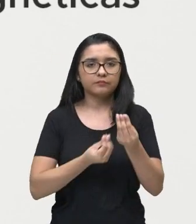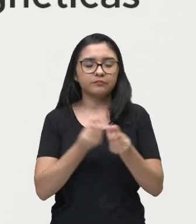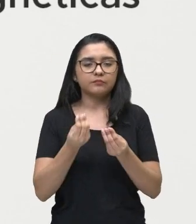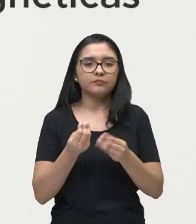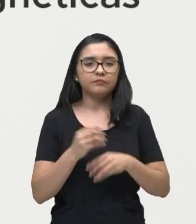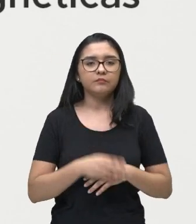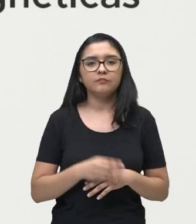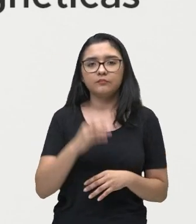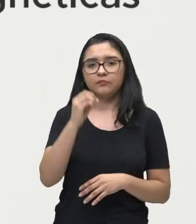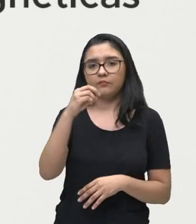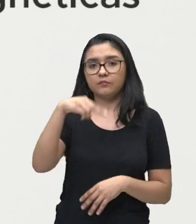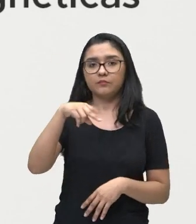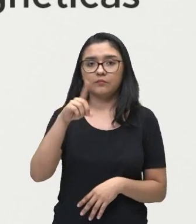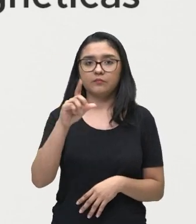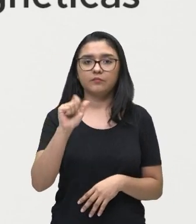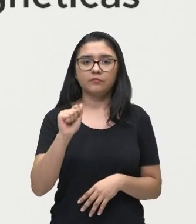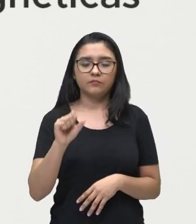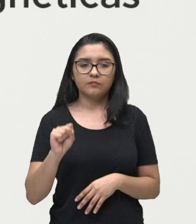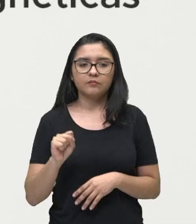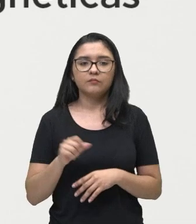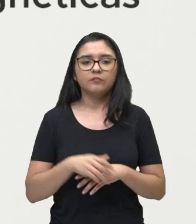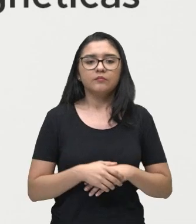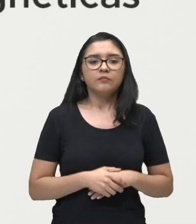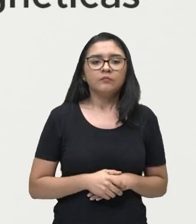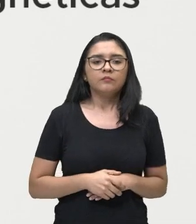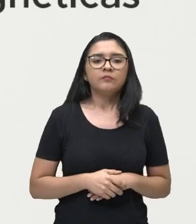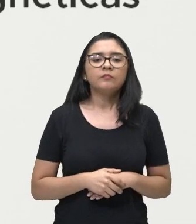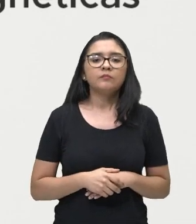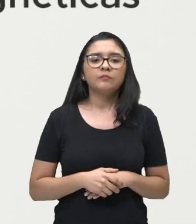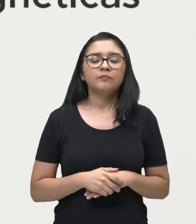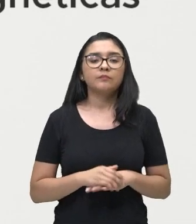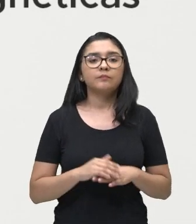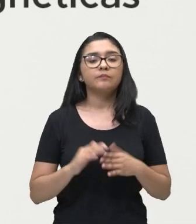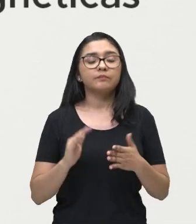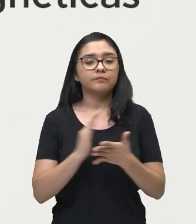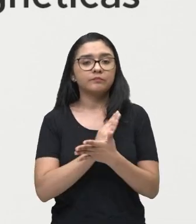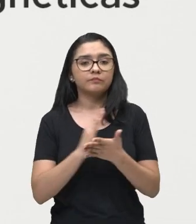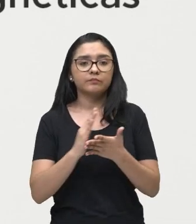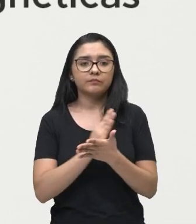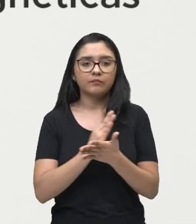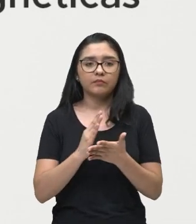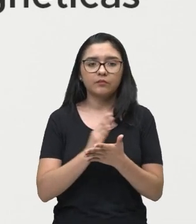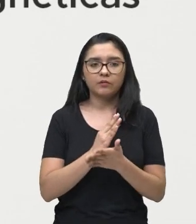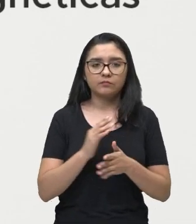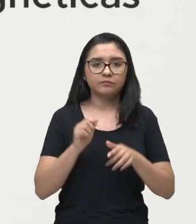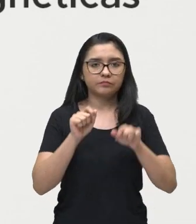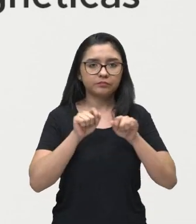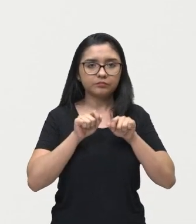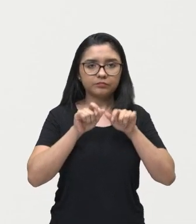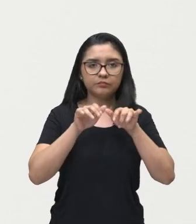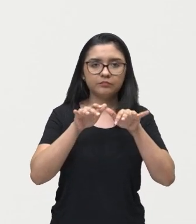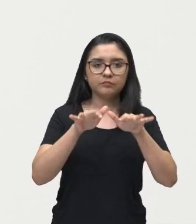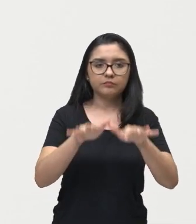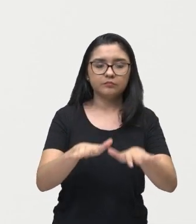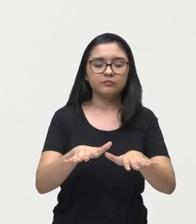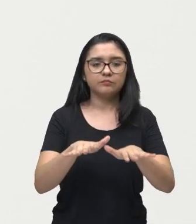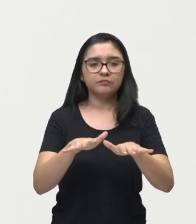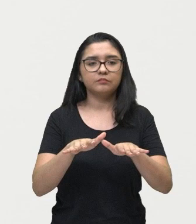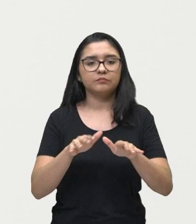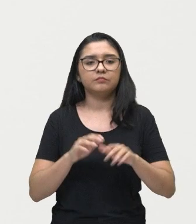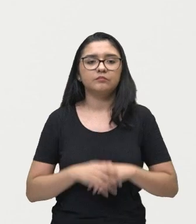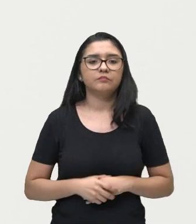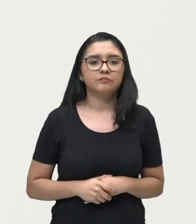ondas eletromagnéticas. E muitas das vezes a irradiação ou a